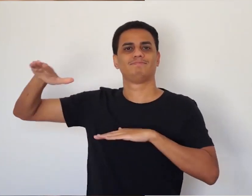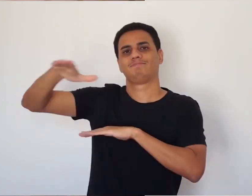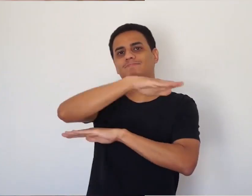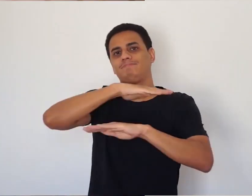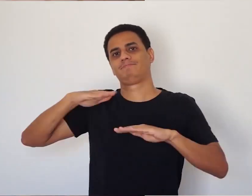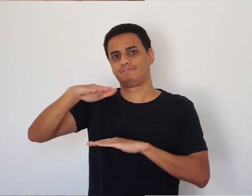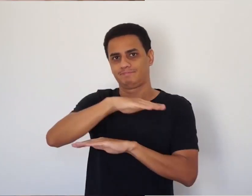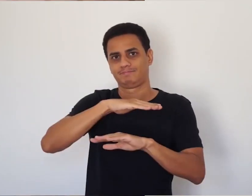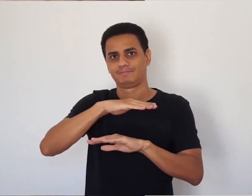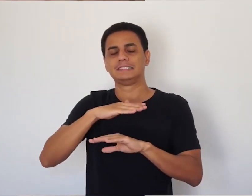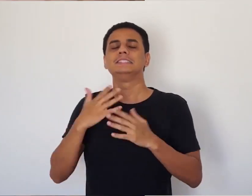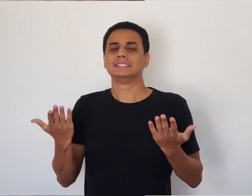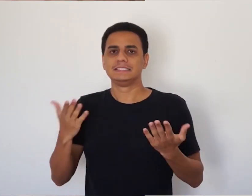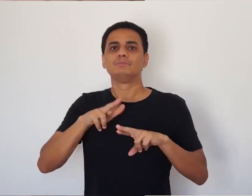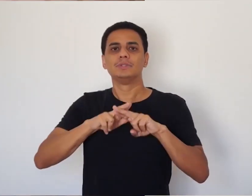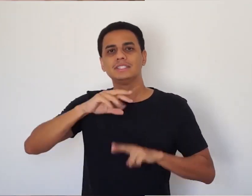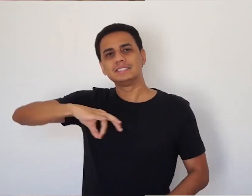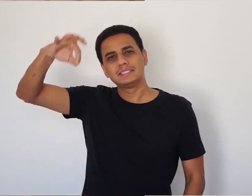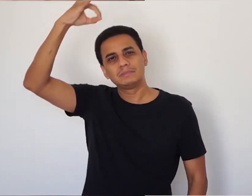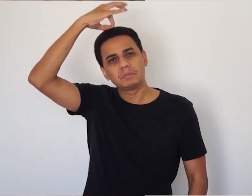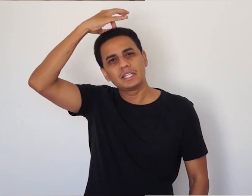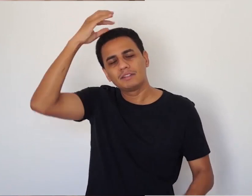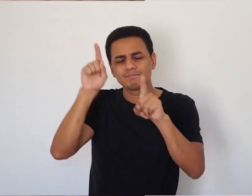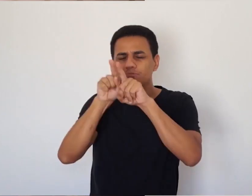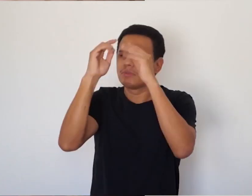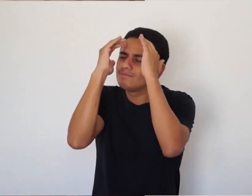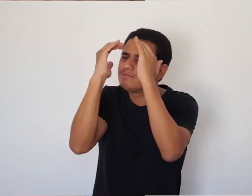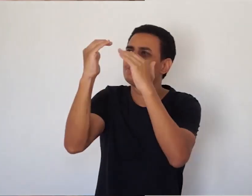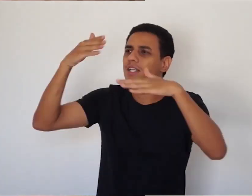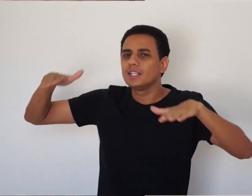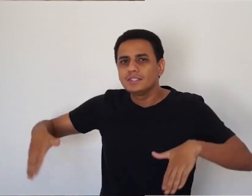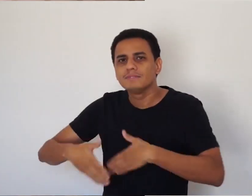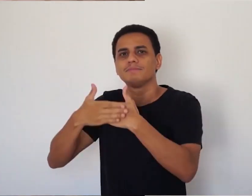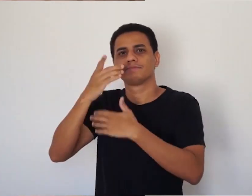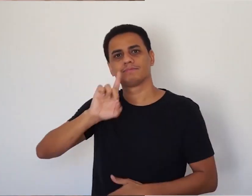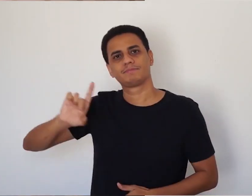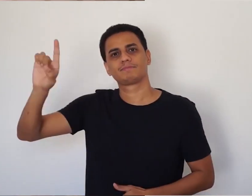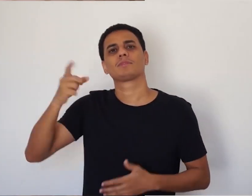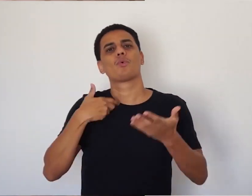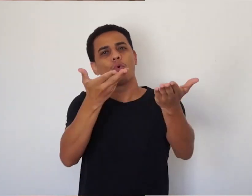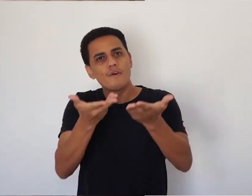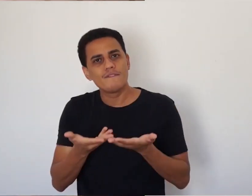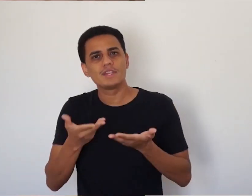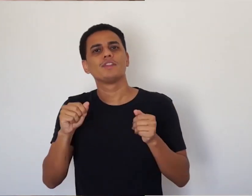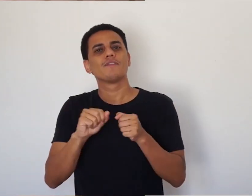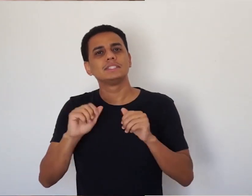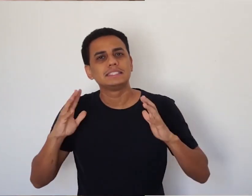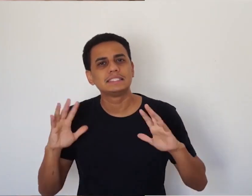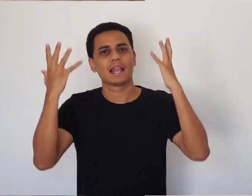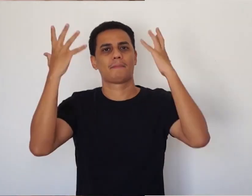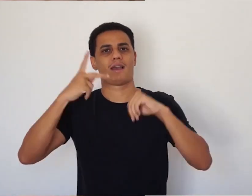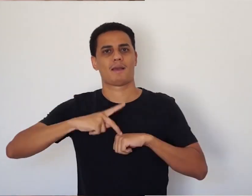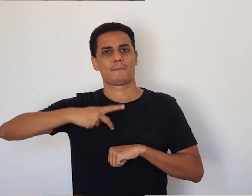dele. E é com esse espírito de temor diante de Deus que eu quero te convidar hoje a celebrar conosco